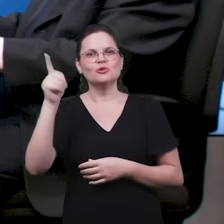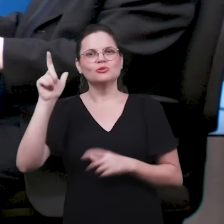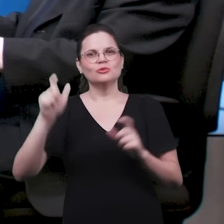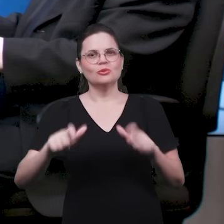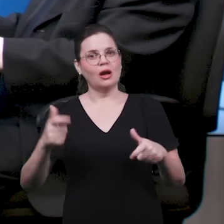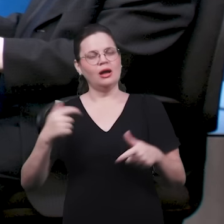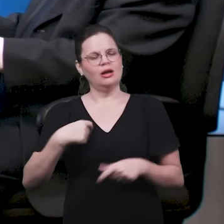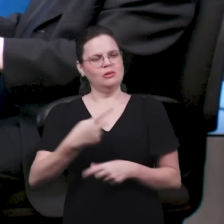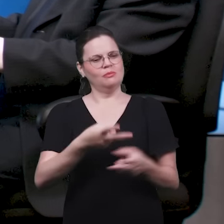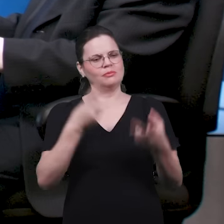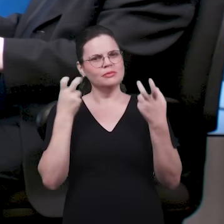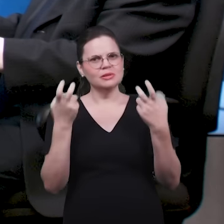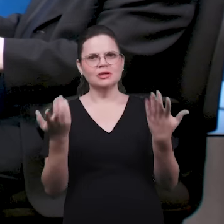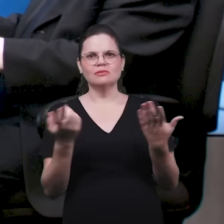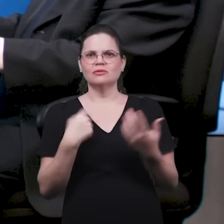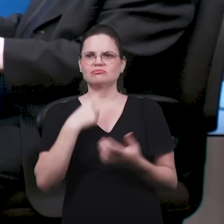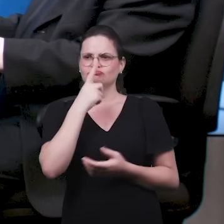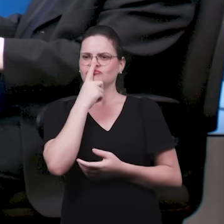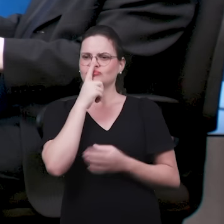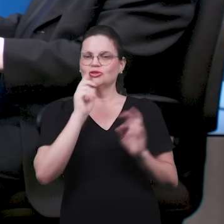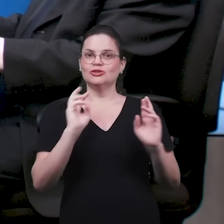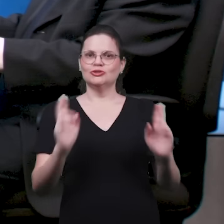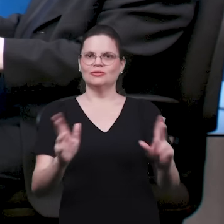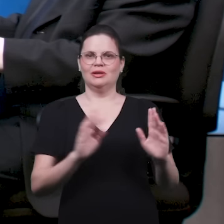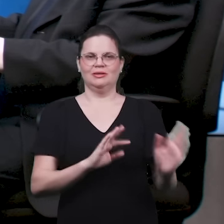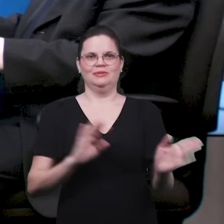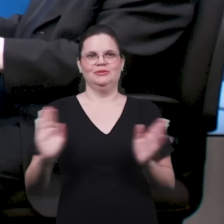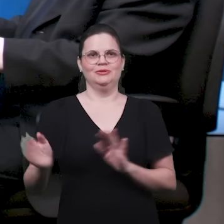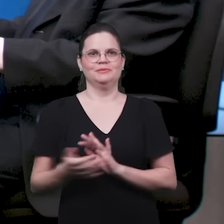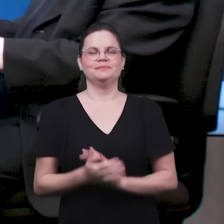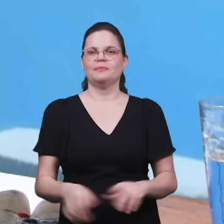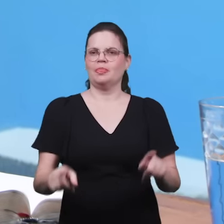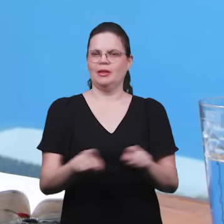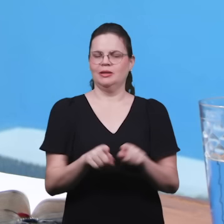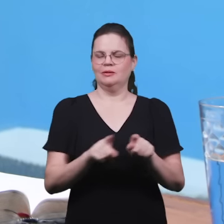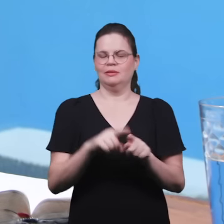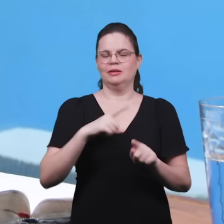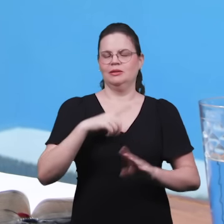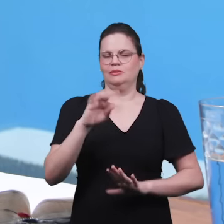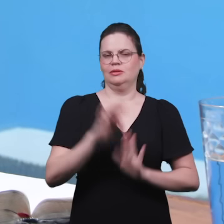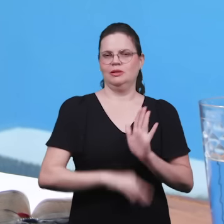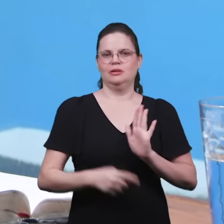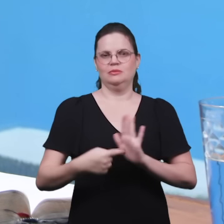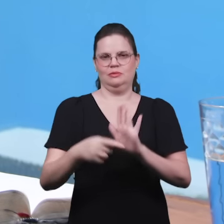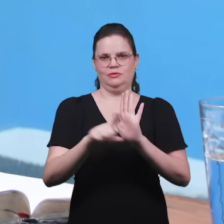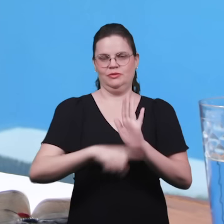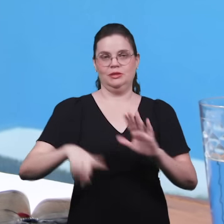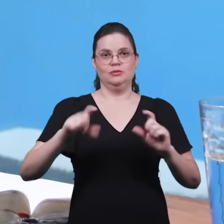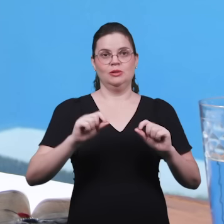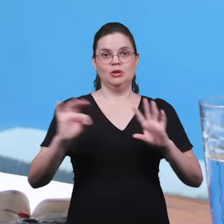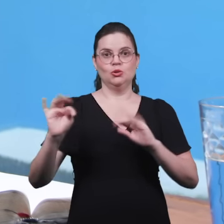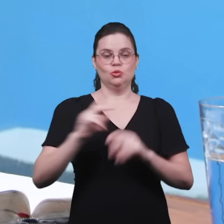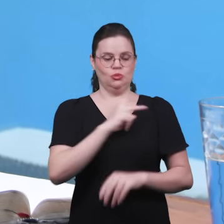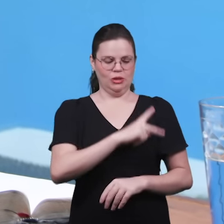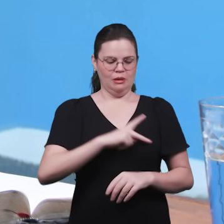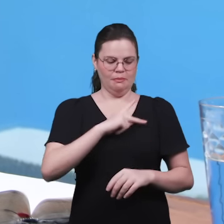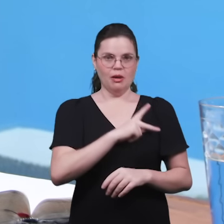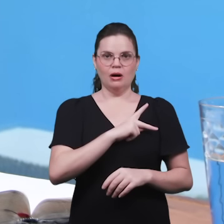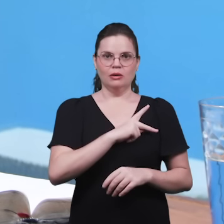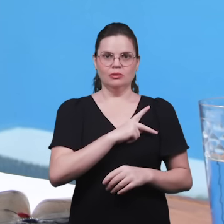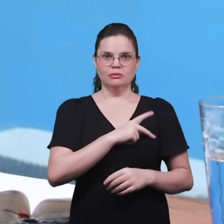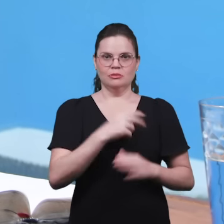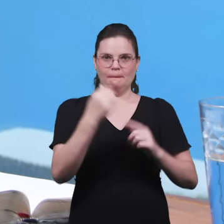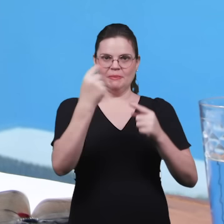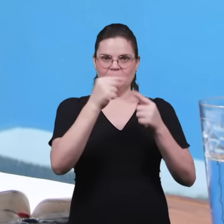Eu só quero aproveitar o texto e chamando a atenção para os nossos irmãos que tudo que Paulo coloca aqui nós temos nos